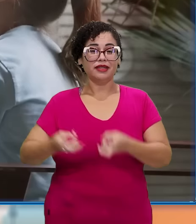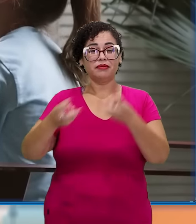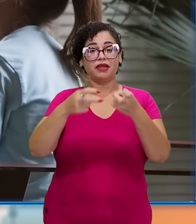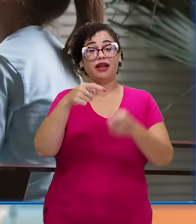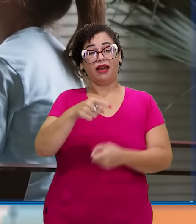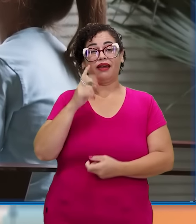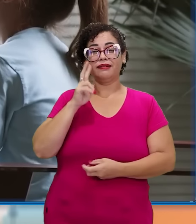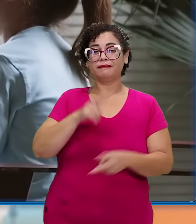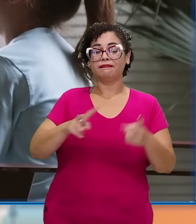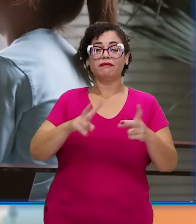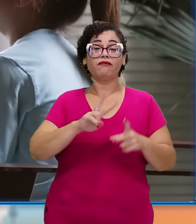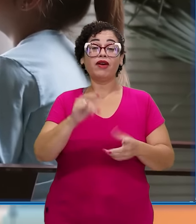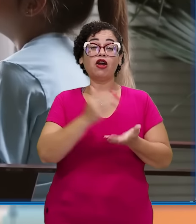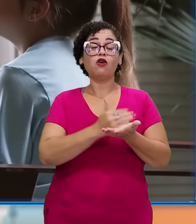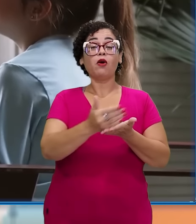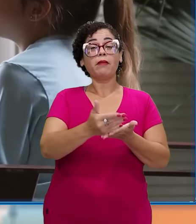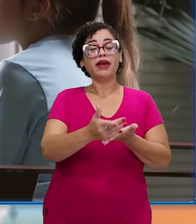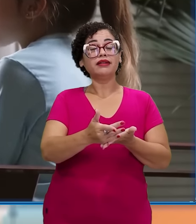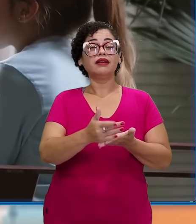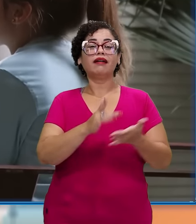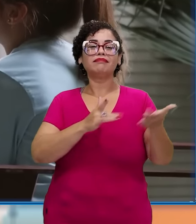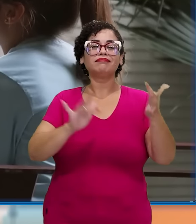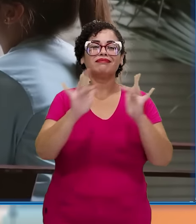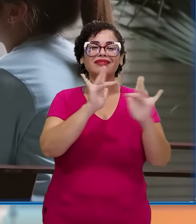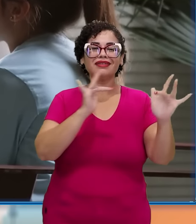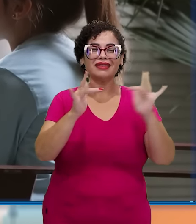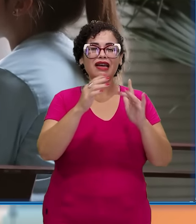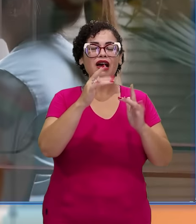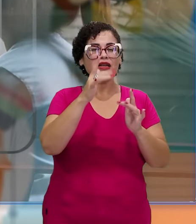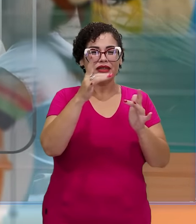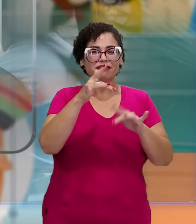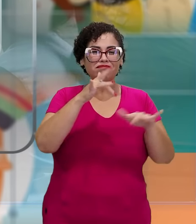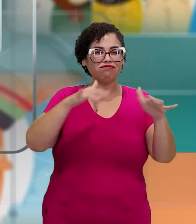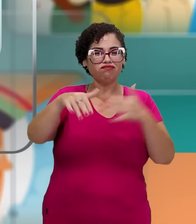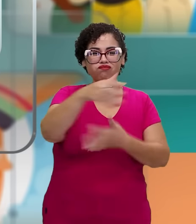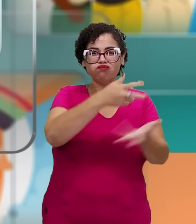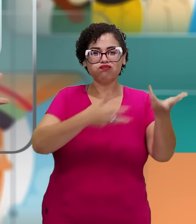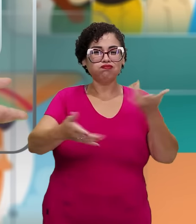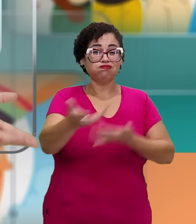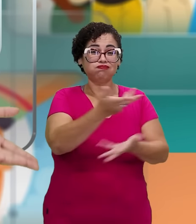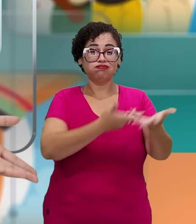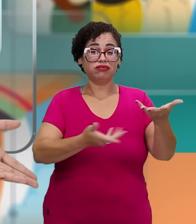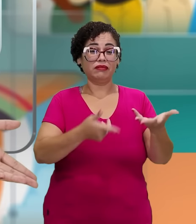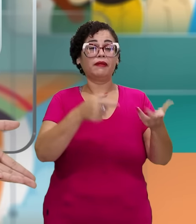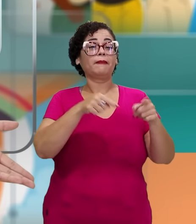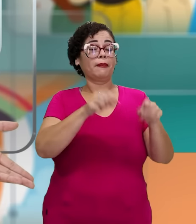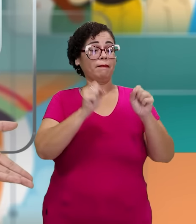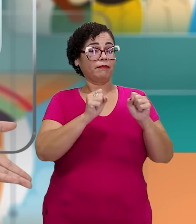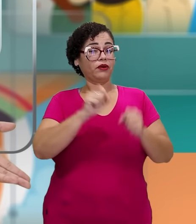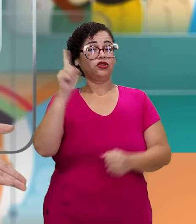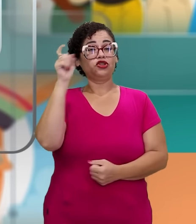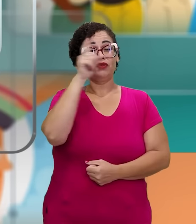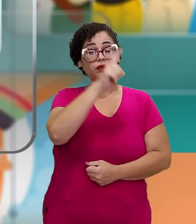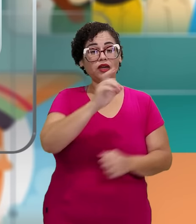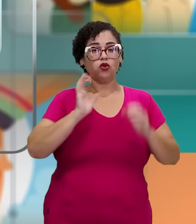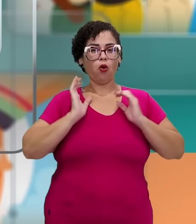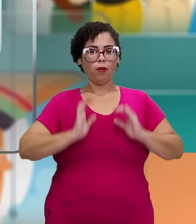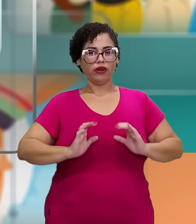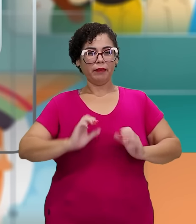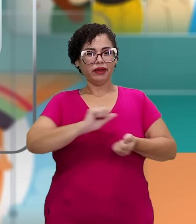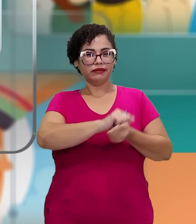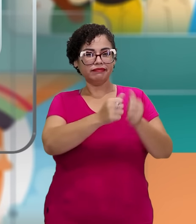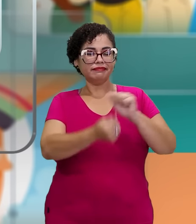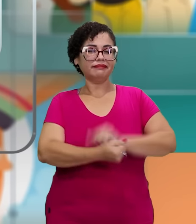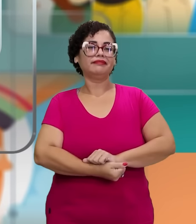de iniciar e manter interações sociais eles podem ter dificuldades em adaptar o comportamento a